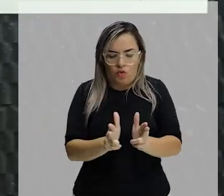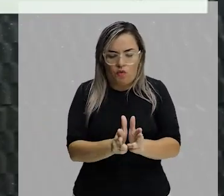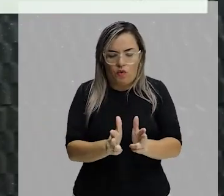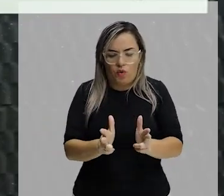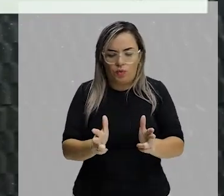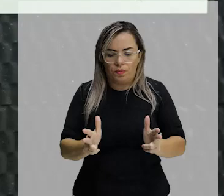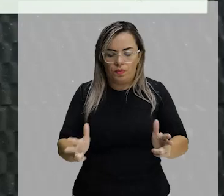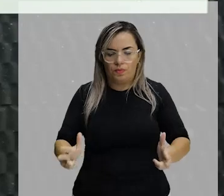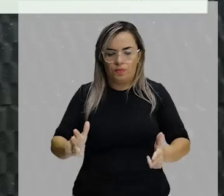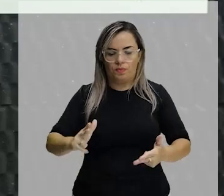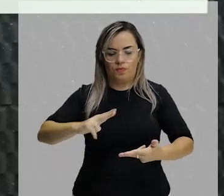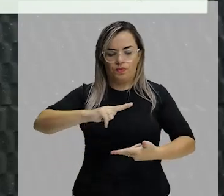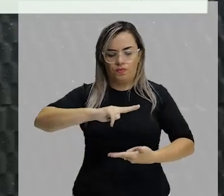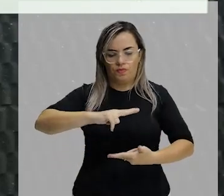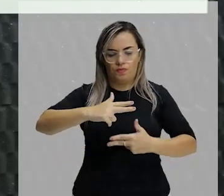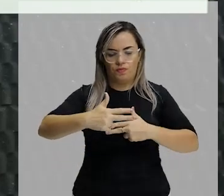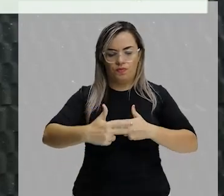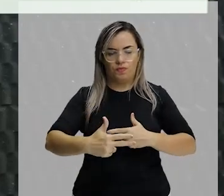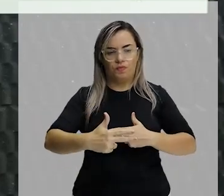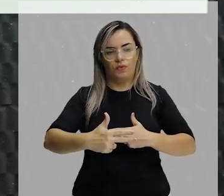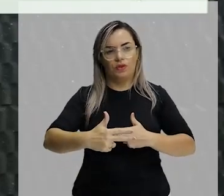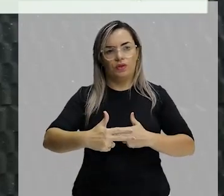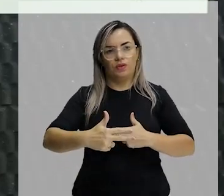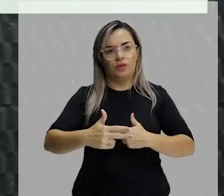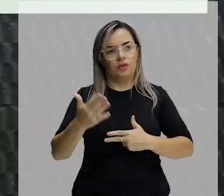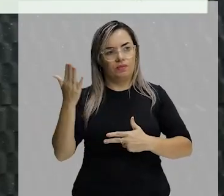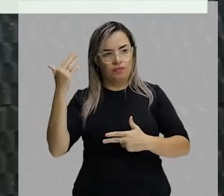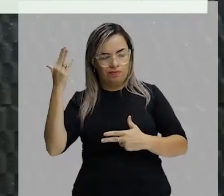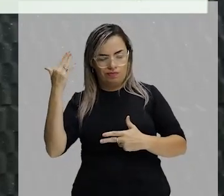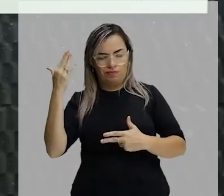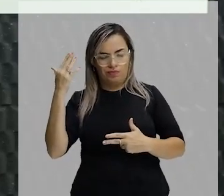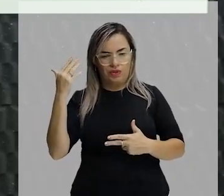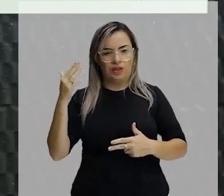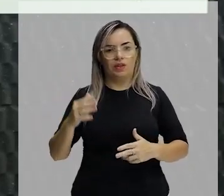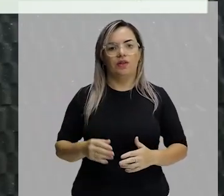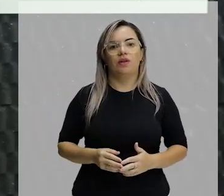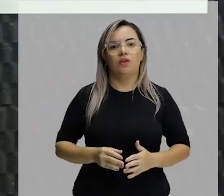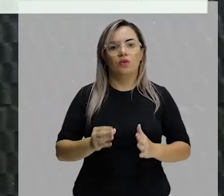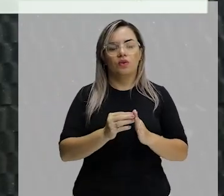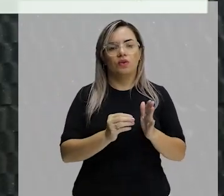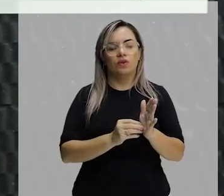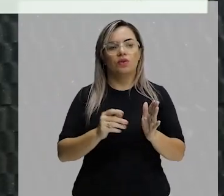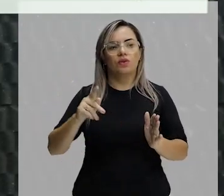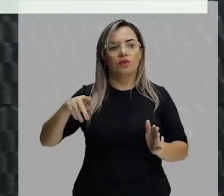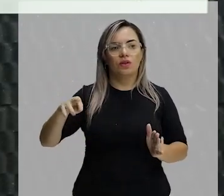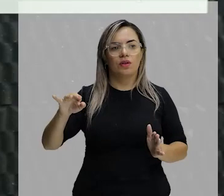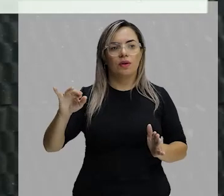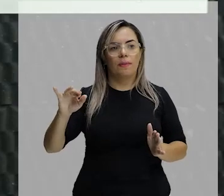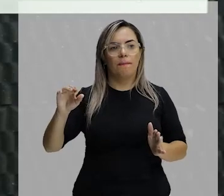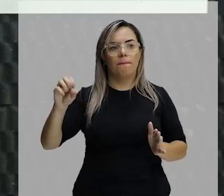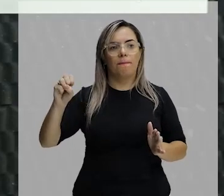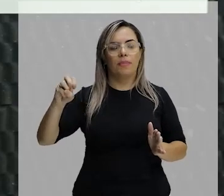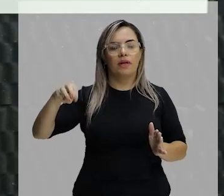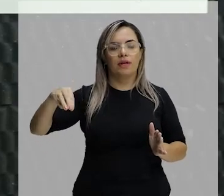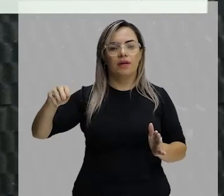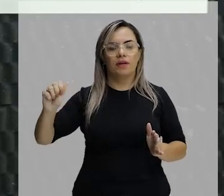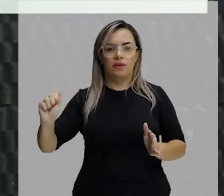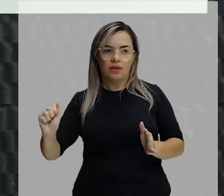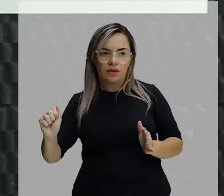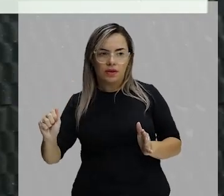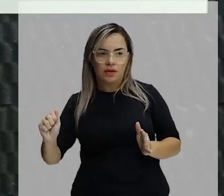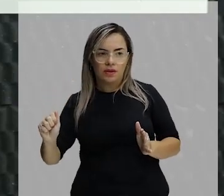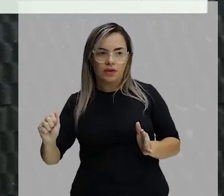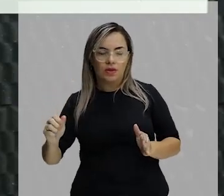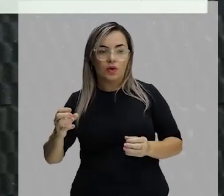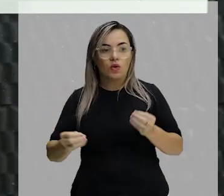Tá? E a gente comentou aqui na aula sobre prisma, que o volume de um prisma é dado